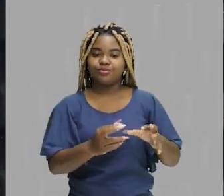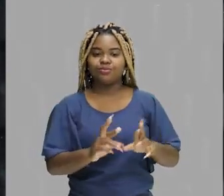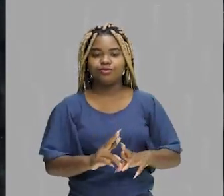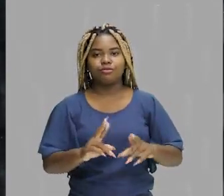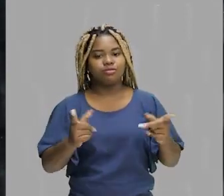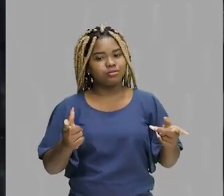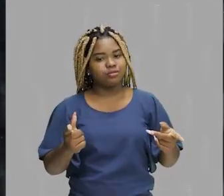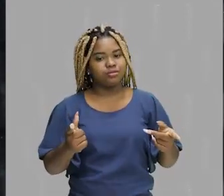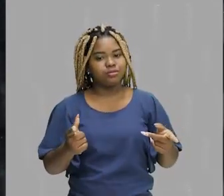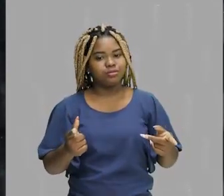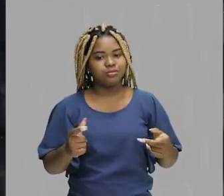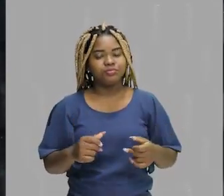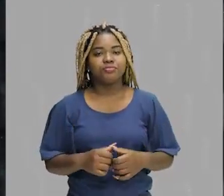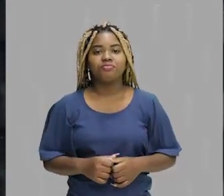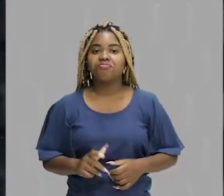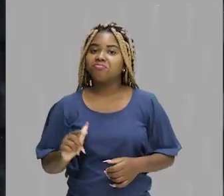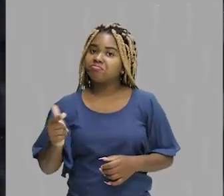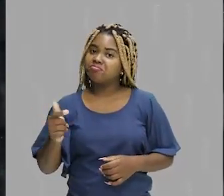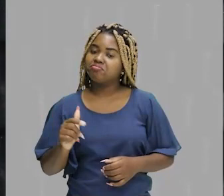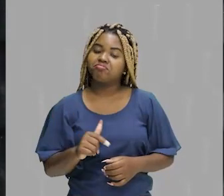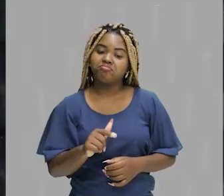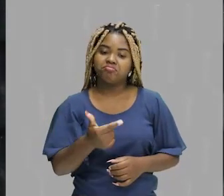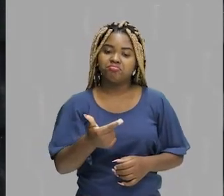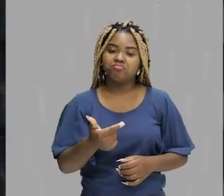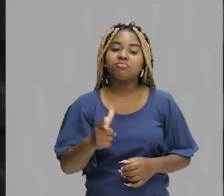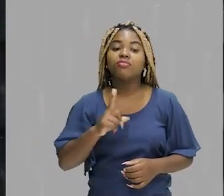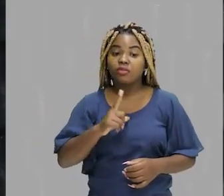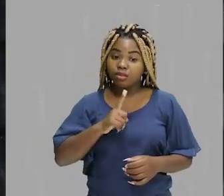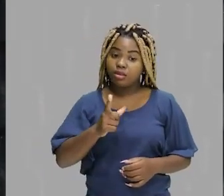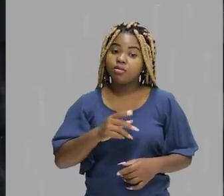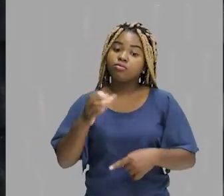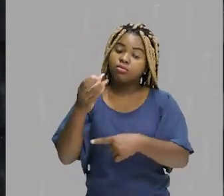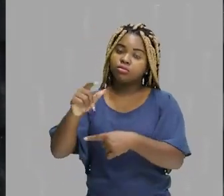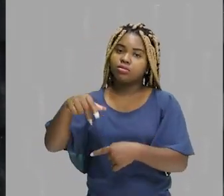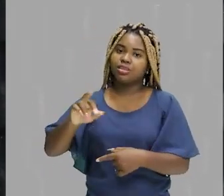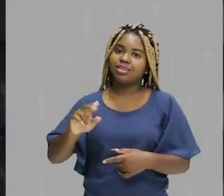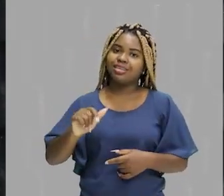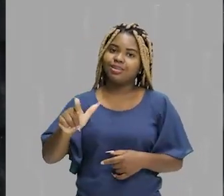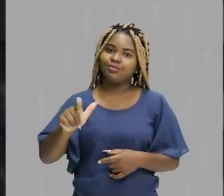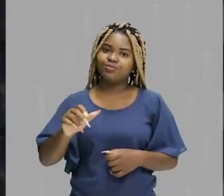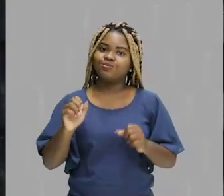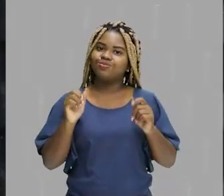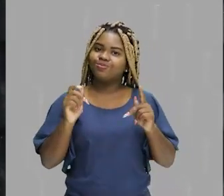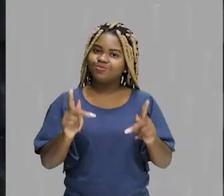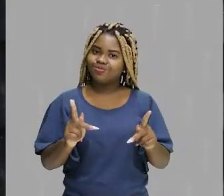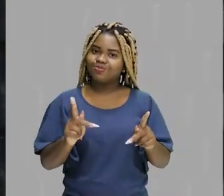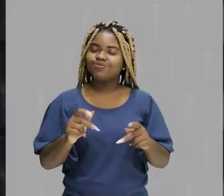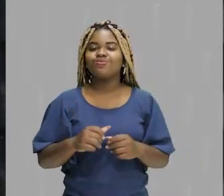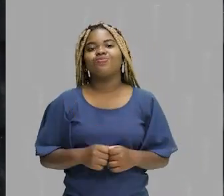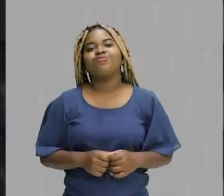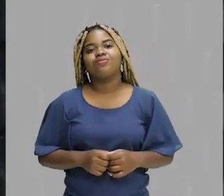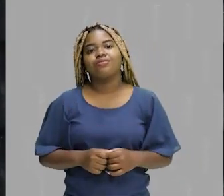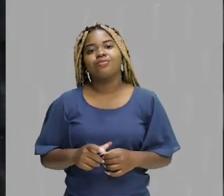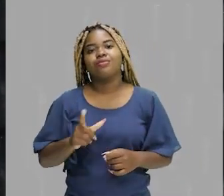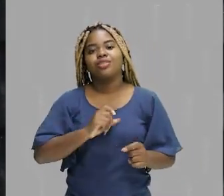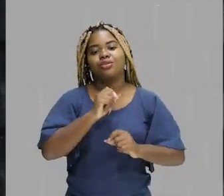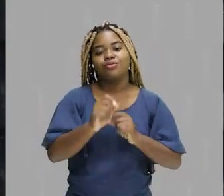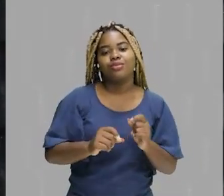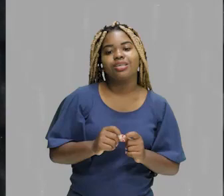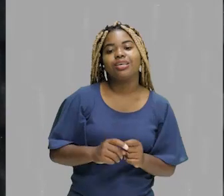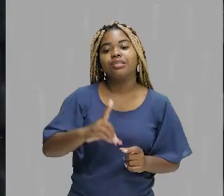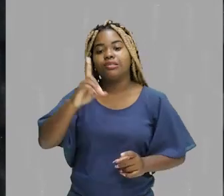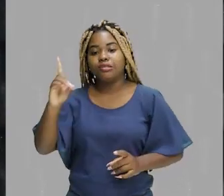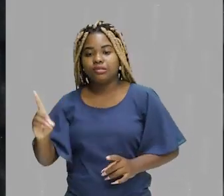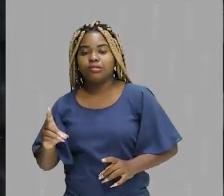Show? E já na próxima estrutura, nós temos a presença de um carbono quiral. Um carbono quiral vai gerar um destrógeno,